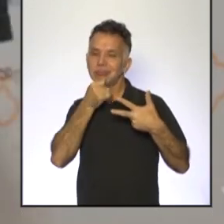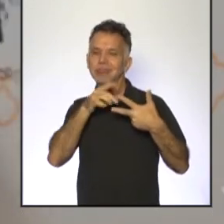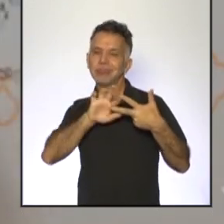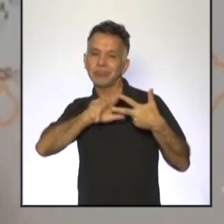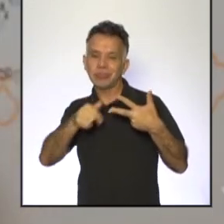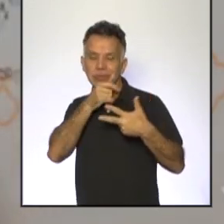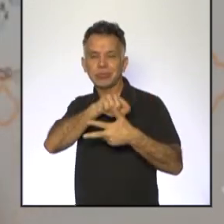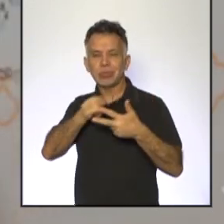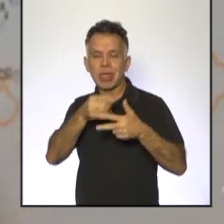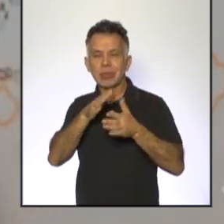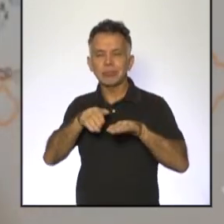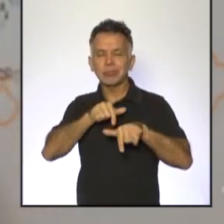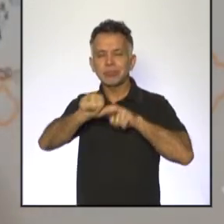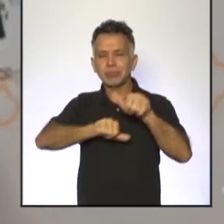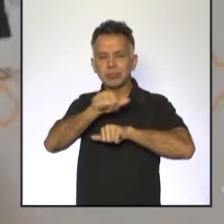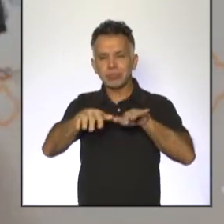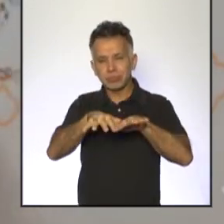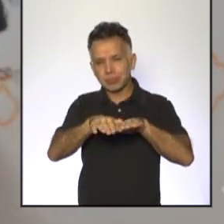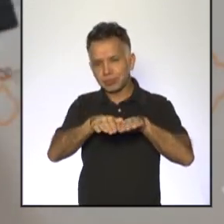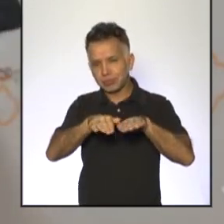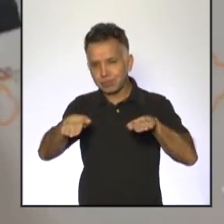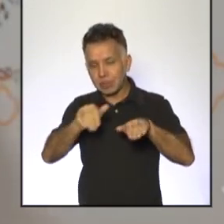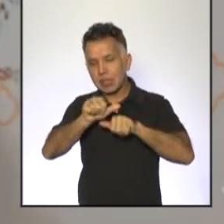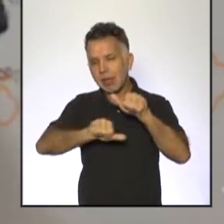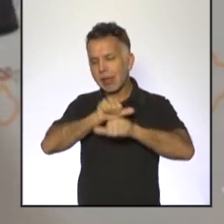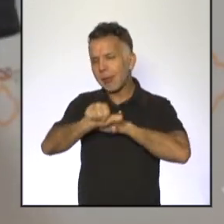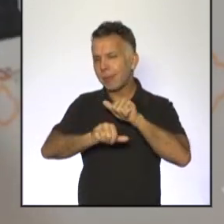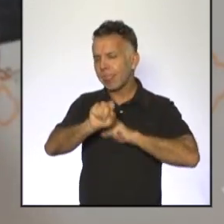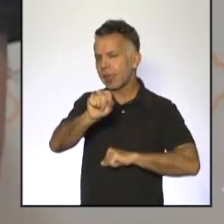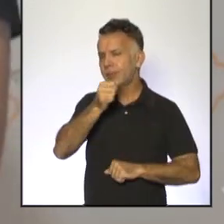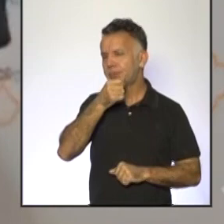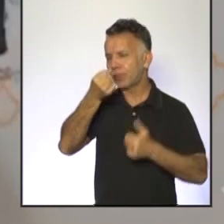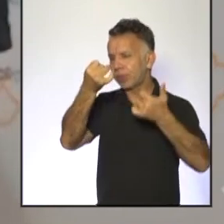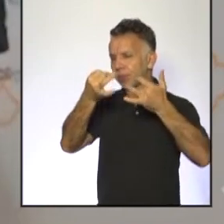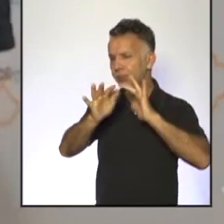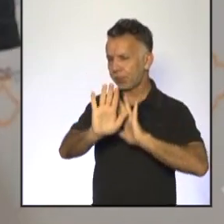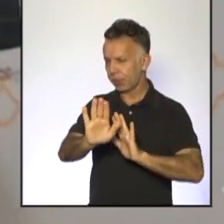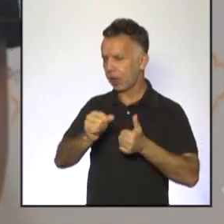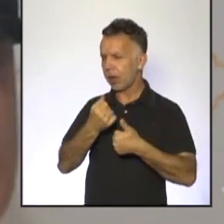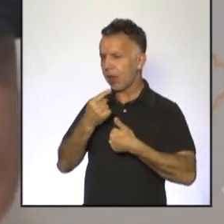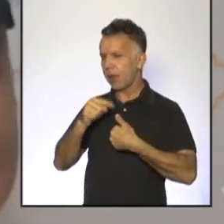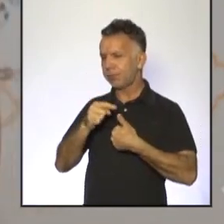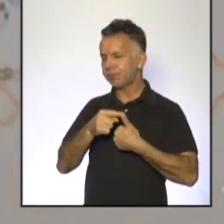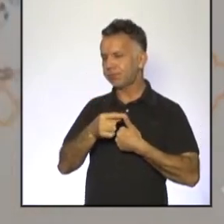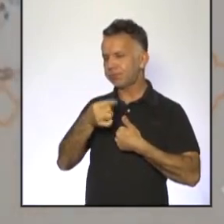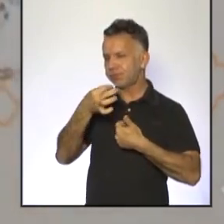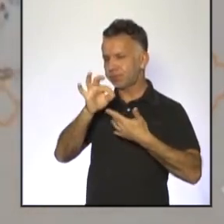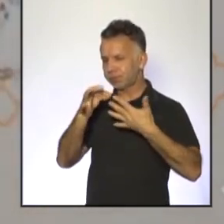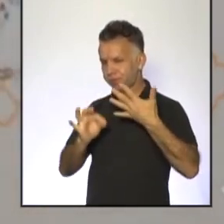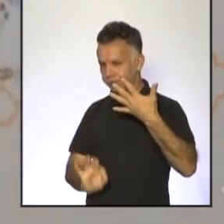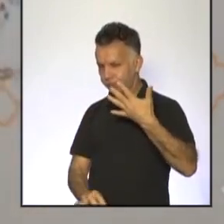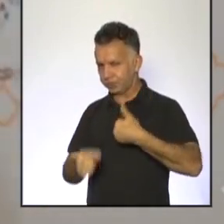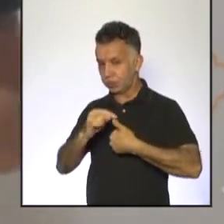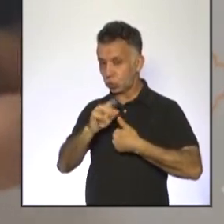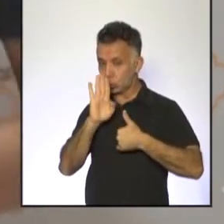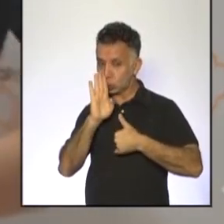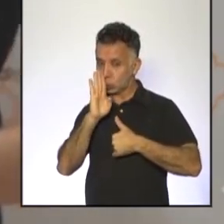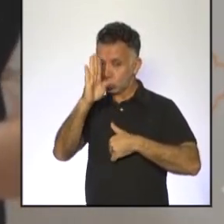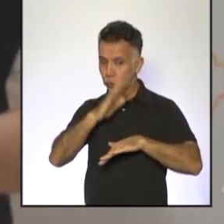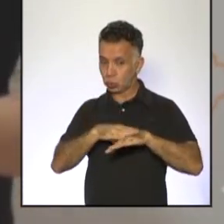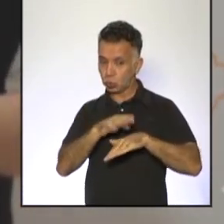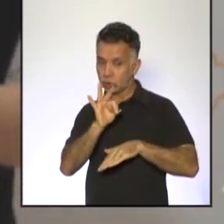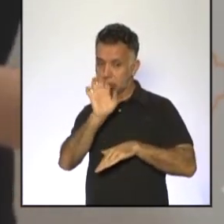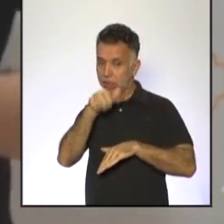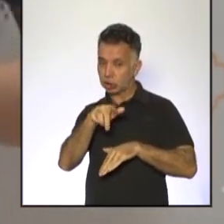falha chamada falha transformante. Essa falha tem a seguinte característica: primeiro, nos limites tangenciais eu encontro